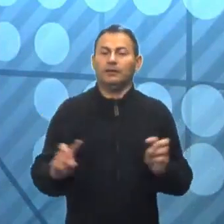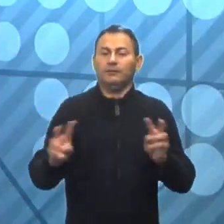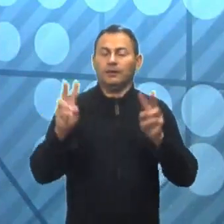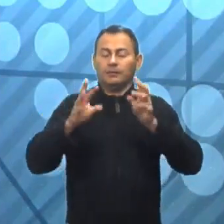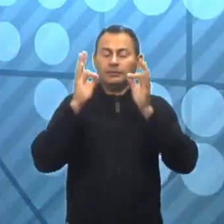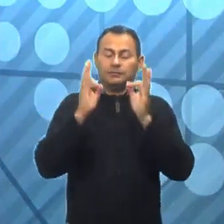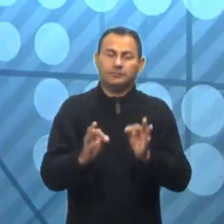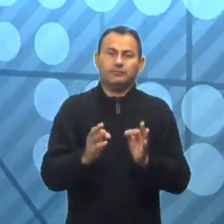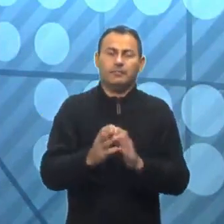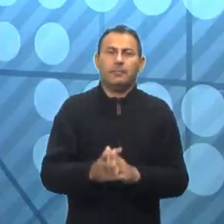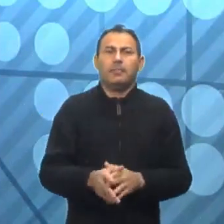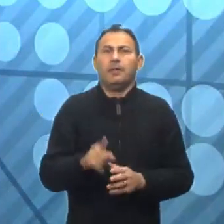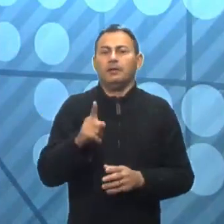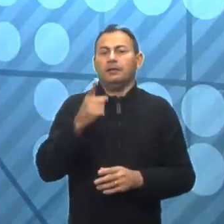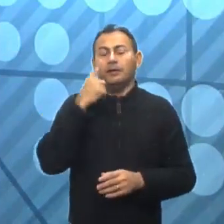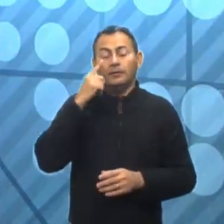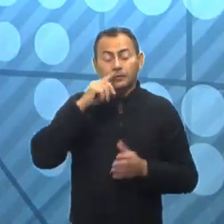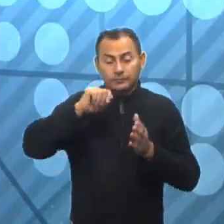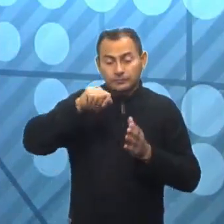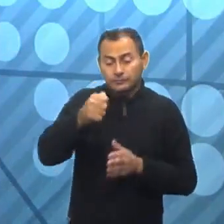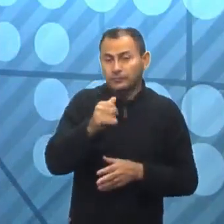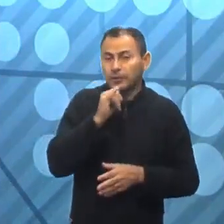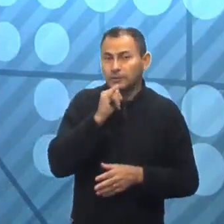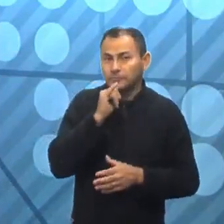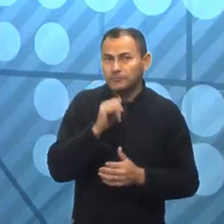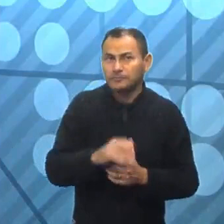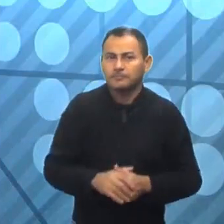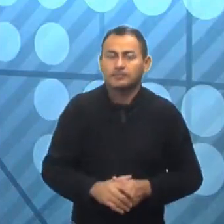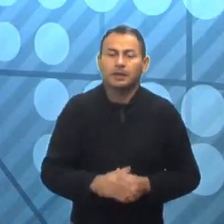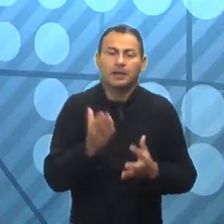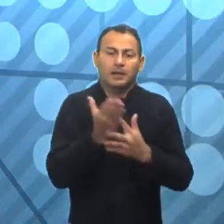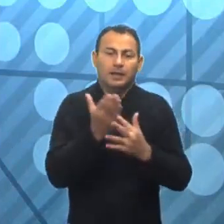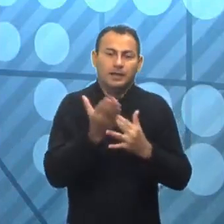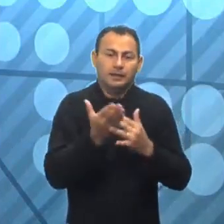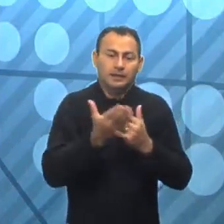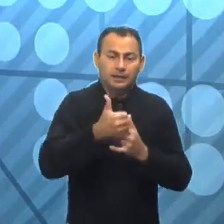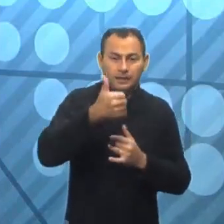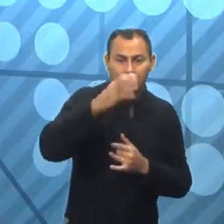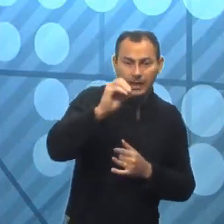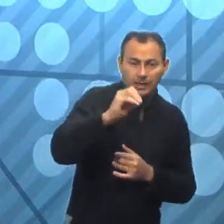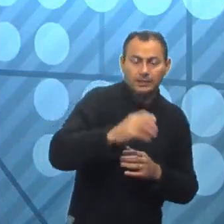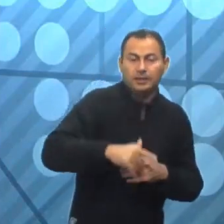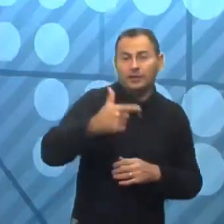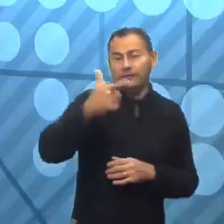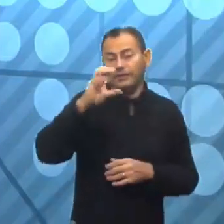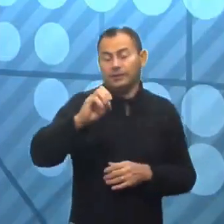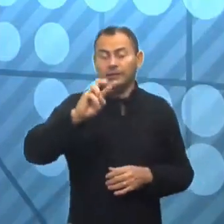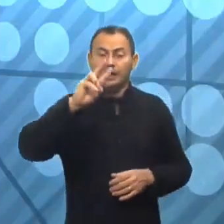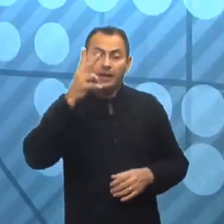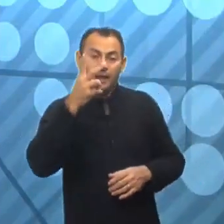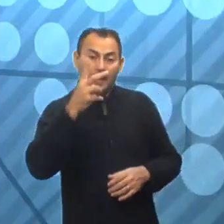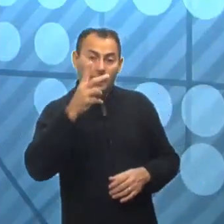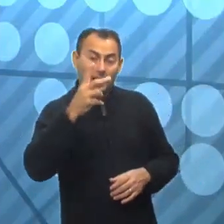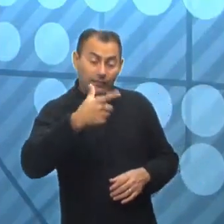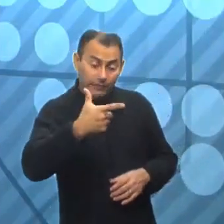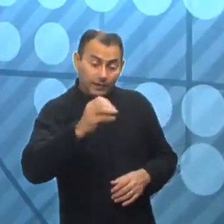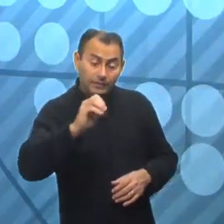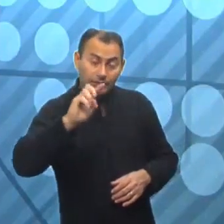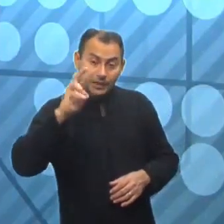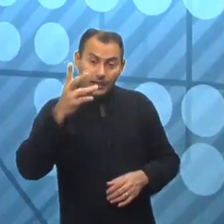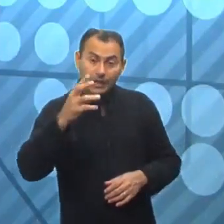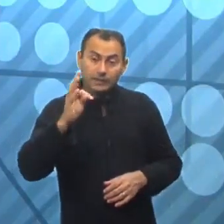pré-determinados. Aqui você chaveou, por exemplo, entre 10 e 20 Hz, ou entre 1